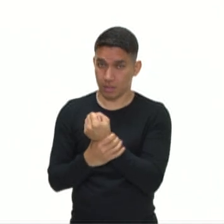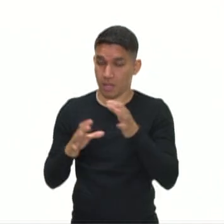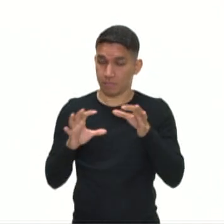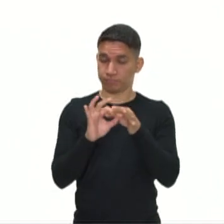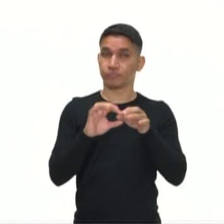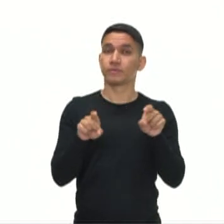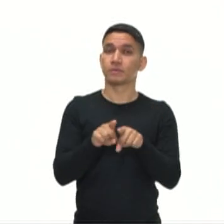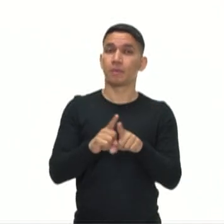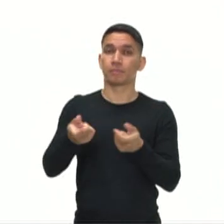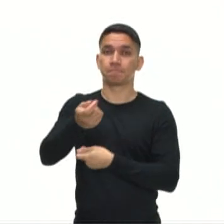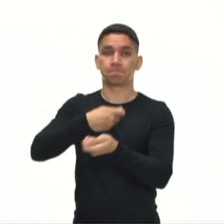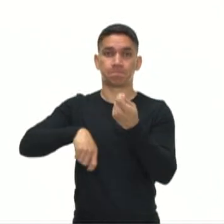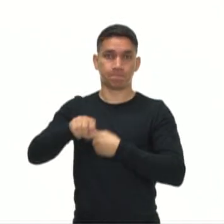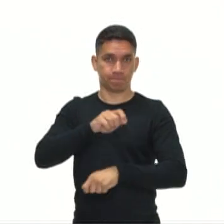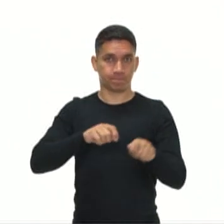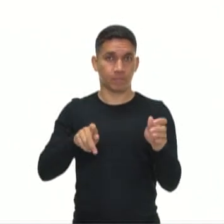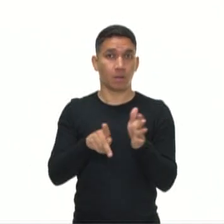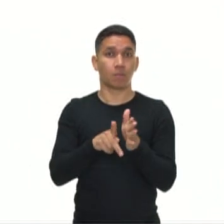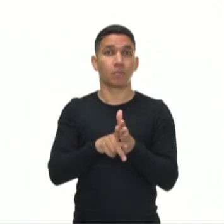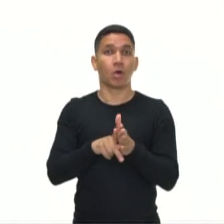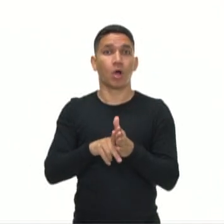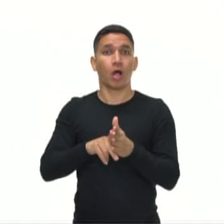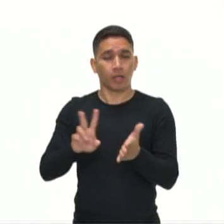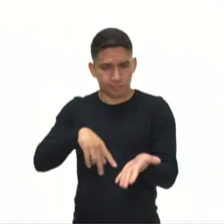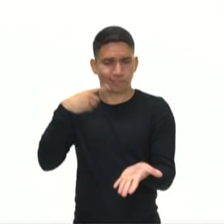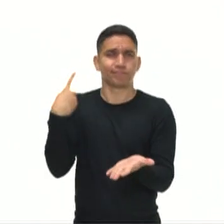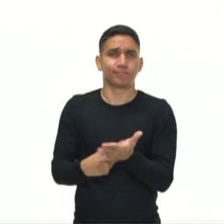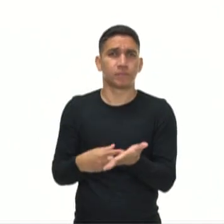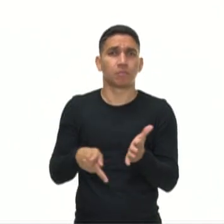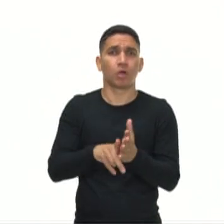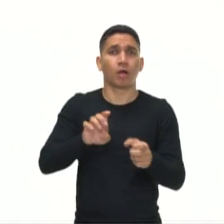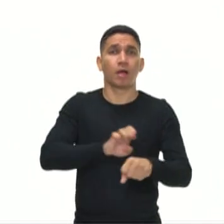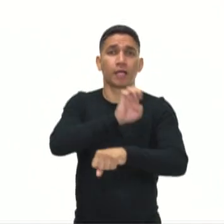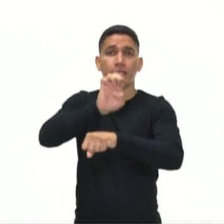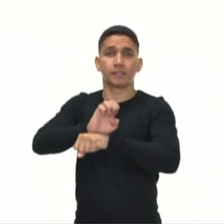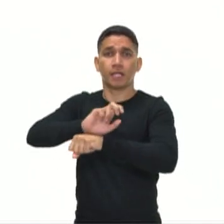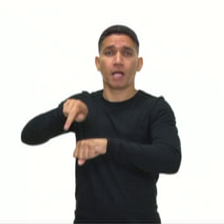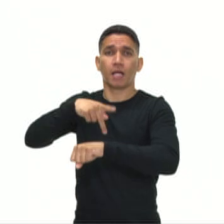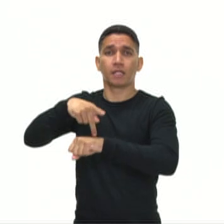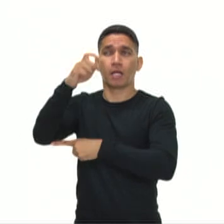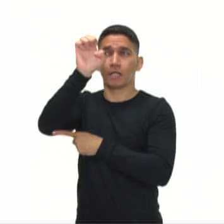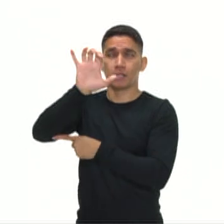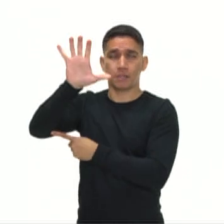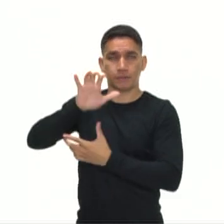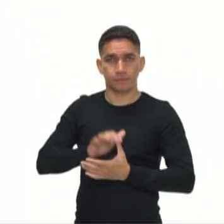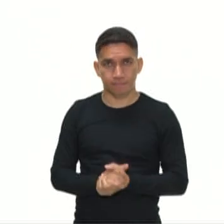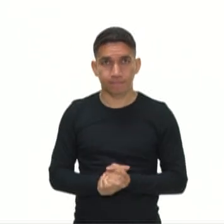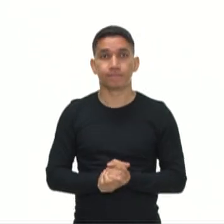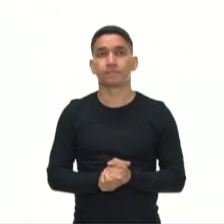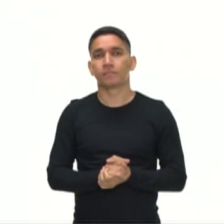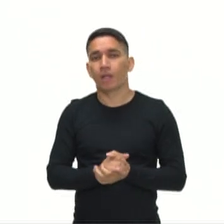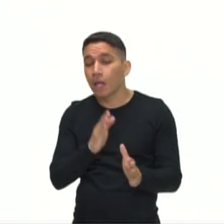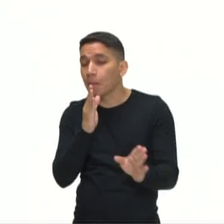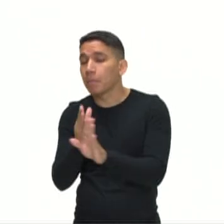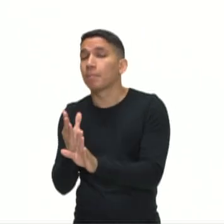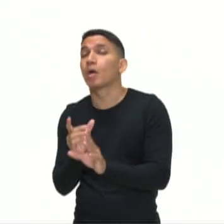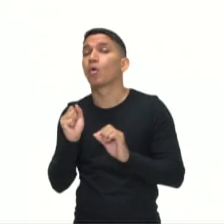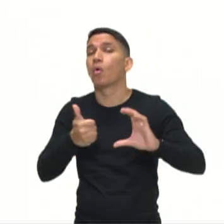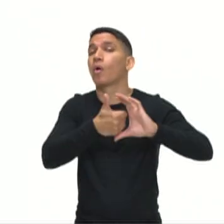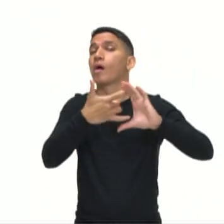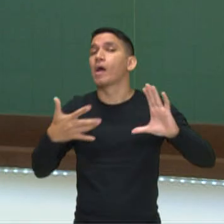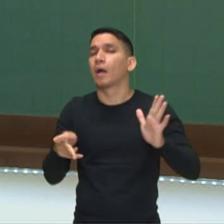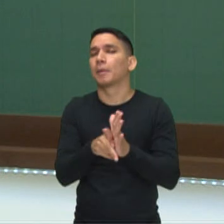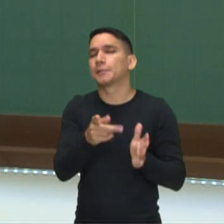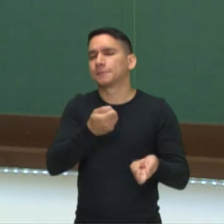e o mercantilismo para a consolidação dos Estados nacionais europeus. Identificamos, então, as características